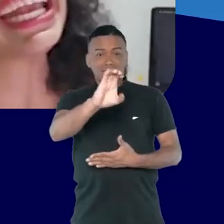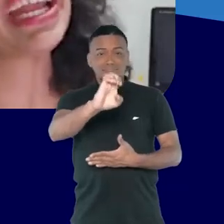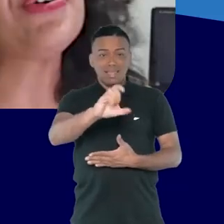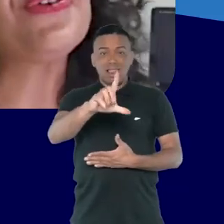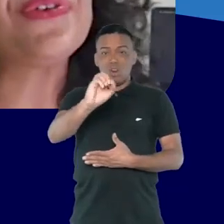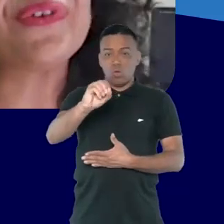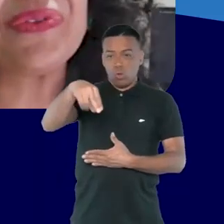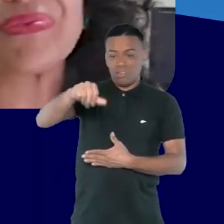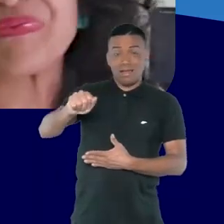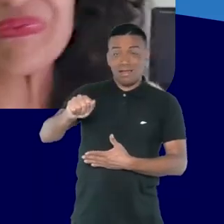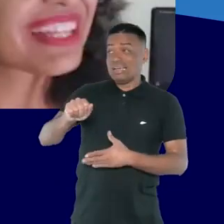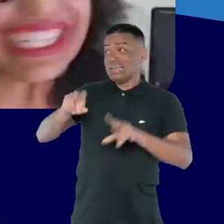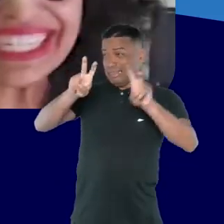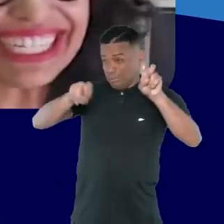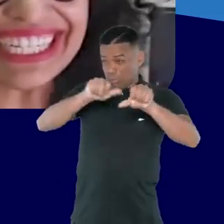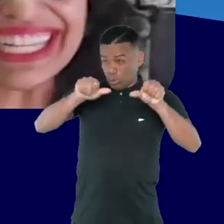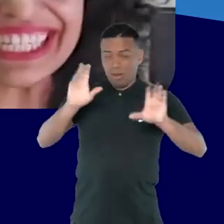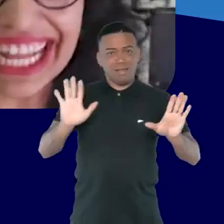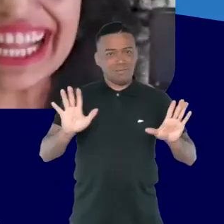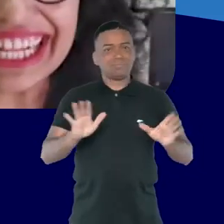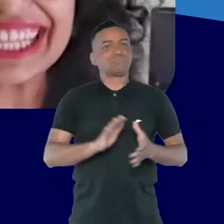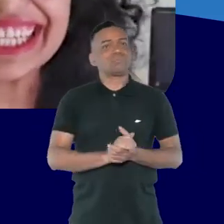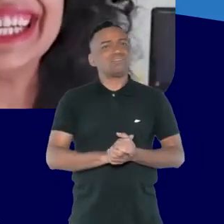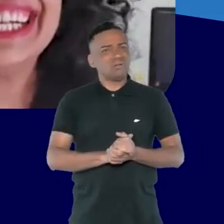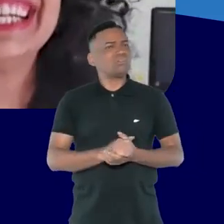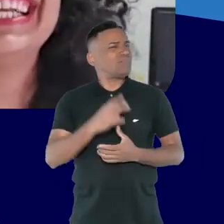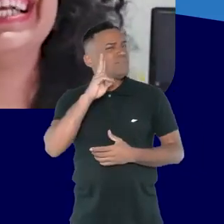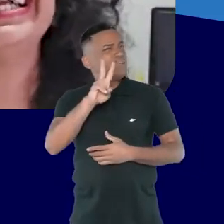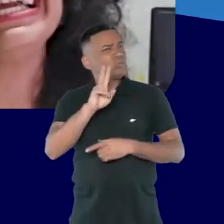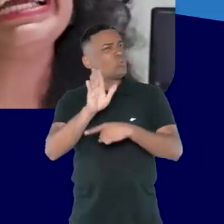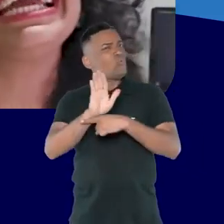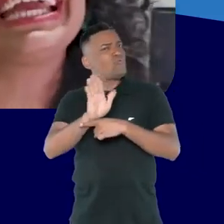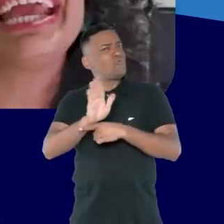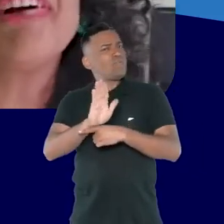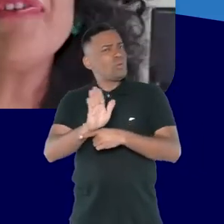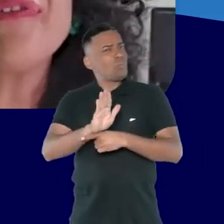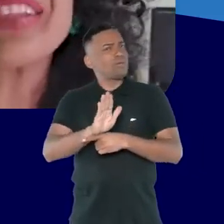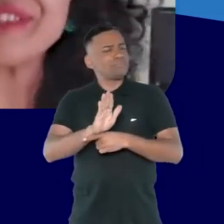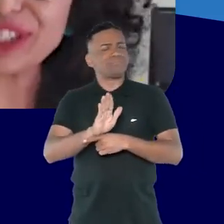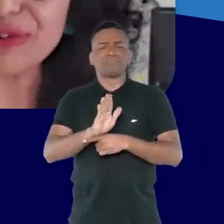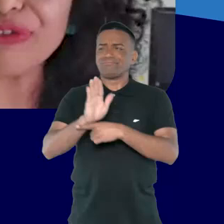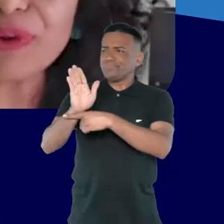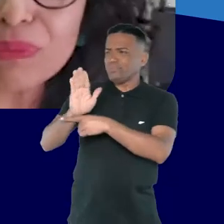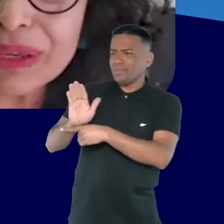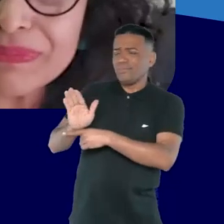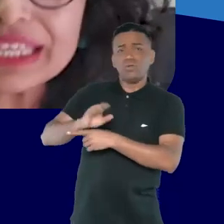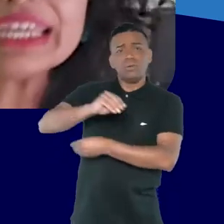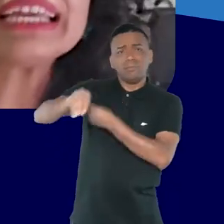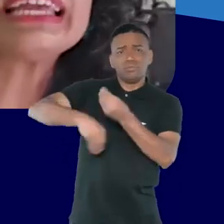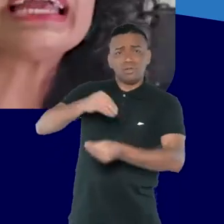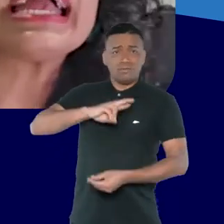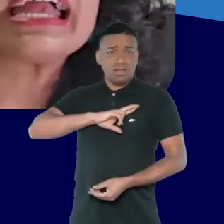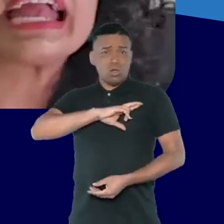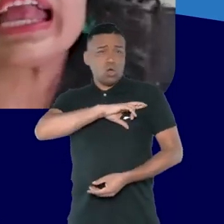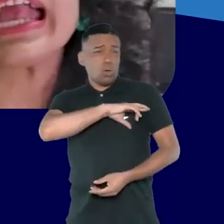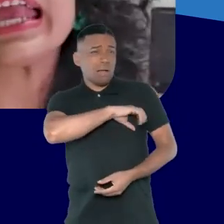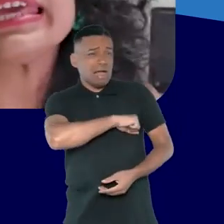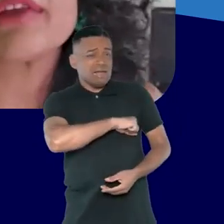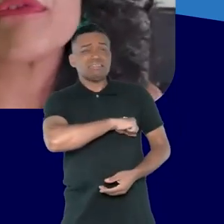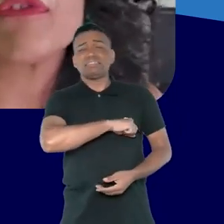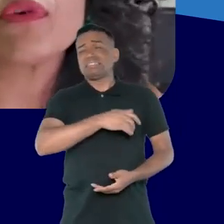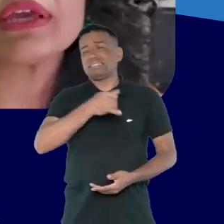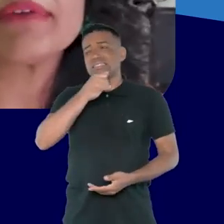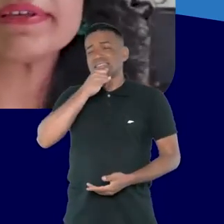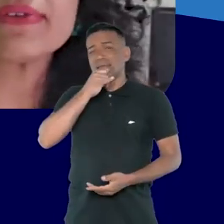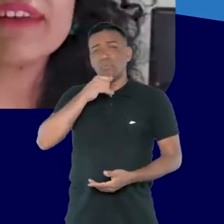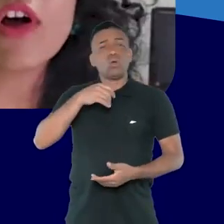Não sai tanto do tema, não. Não, tá dentro. Eu tava assistindo um filme, e